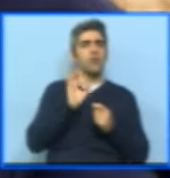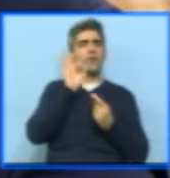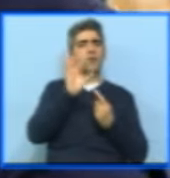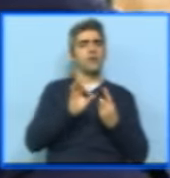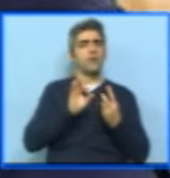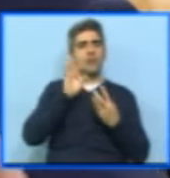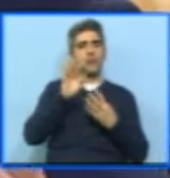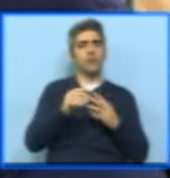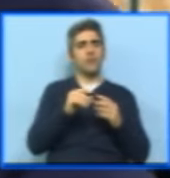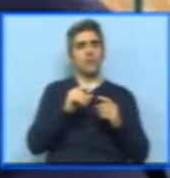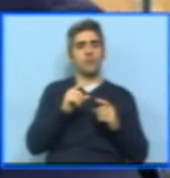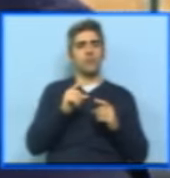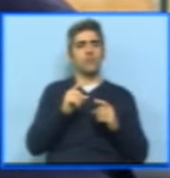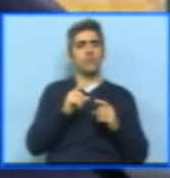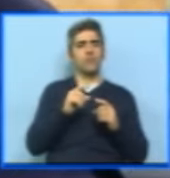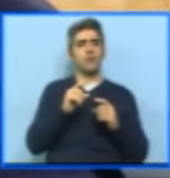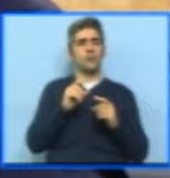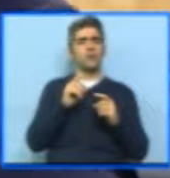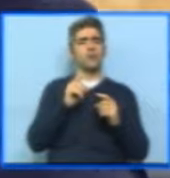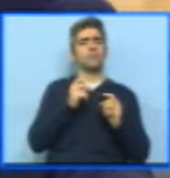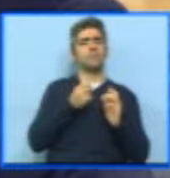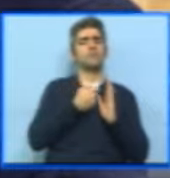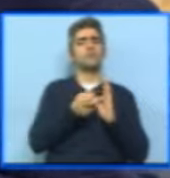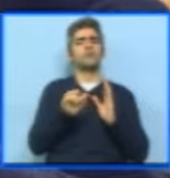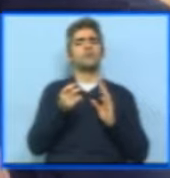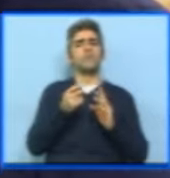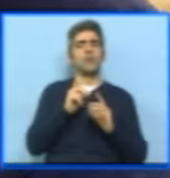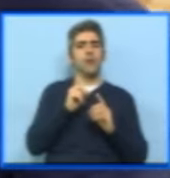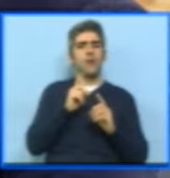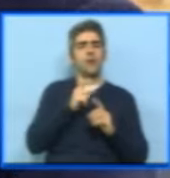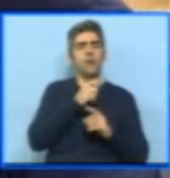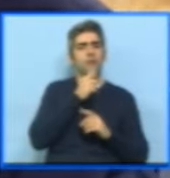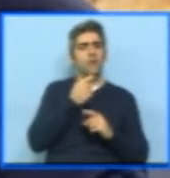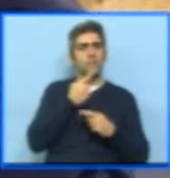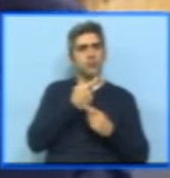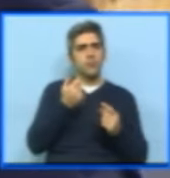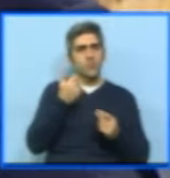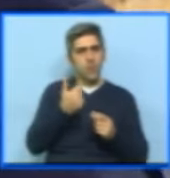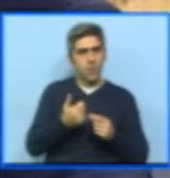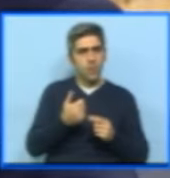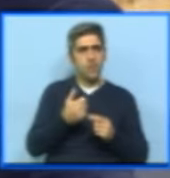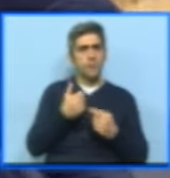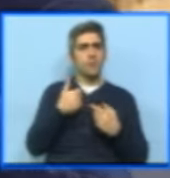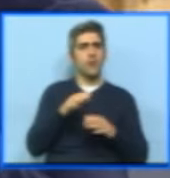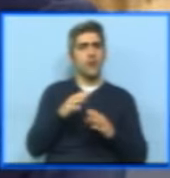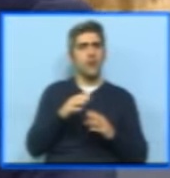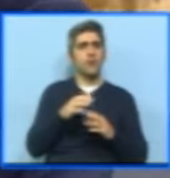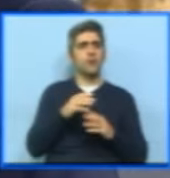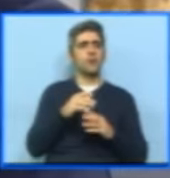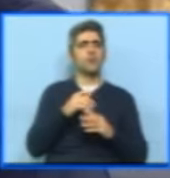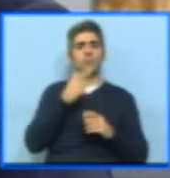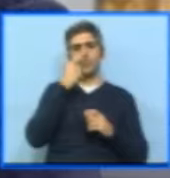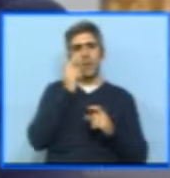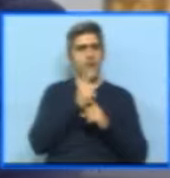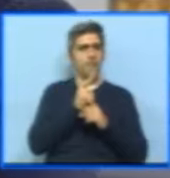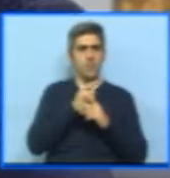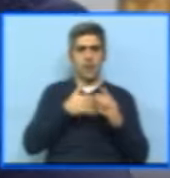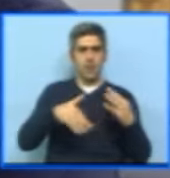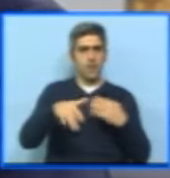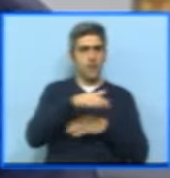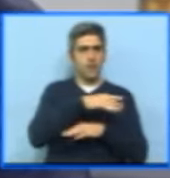são assim umas tiradas doutrinais que ninguém entende, onde ele cumpre o seu dever de dizer a doutrina boa, mas que o pessoal anda à mesma, porque